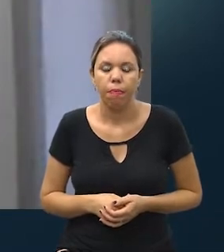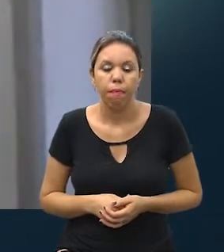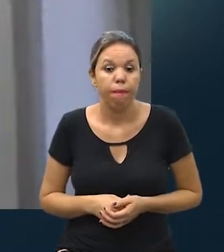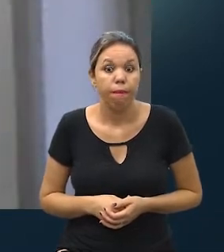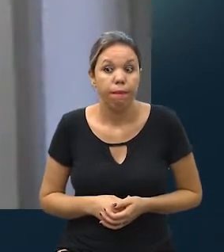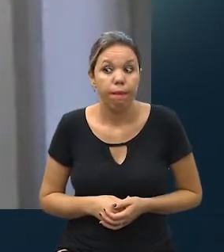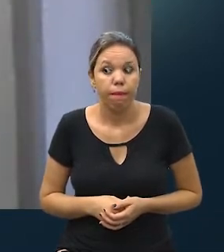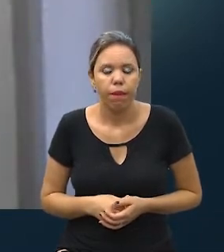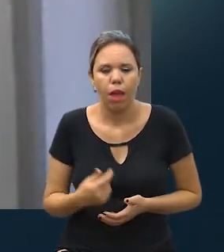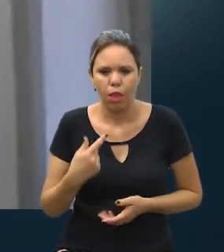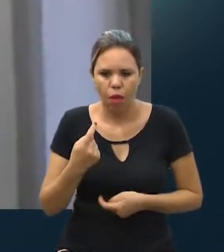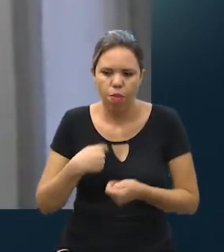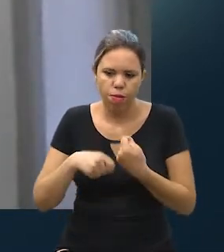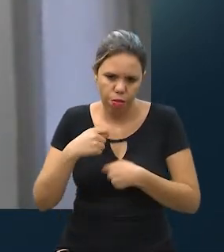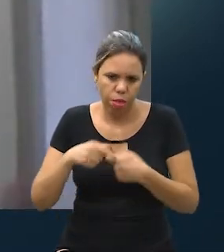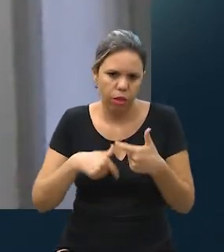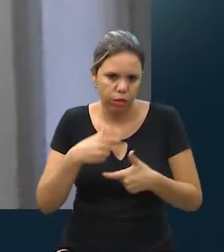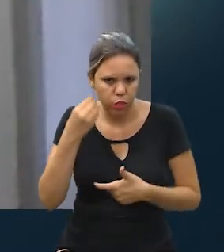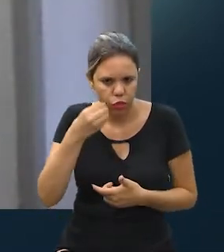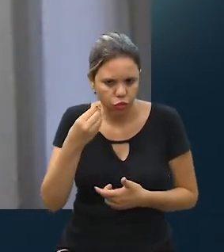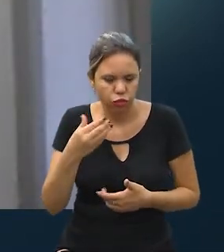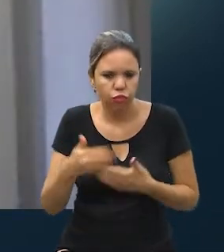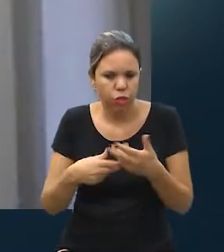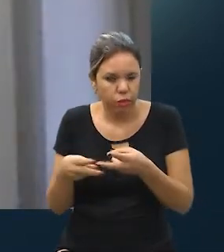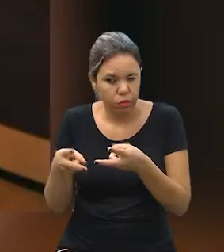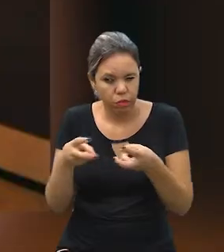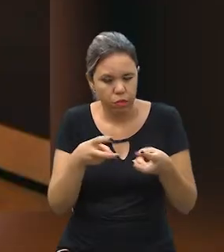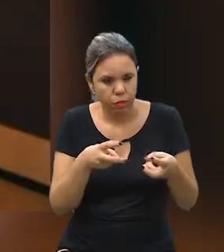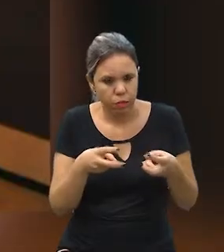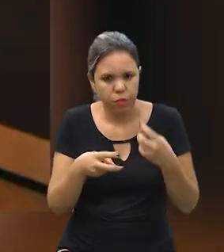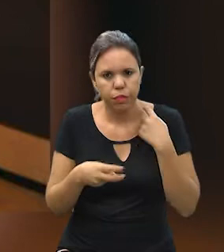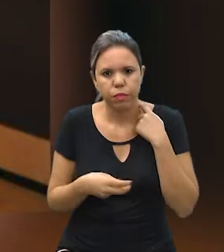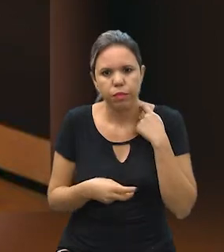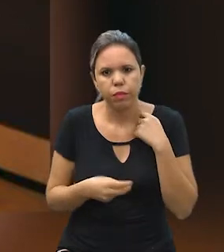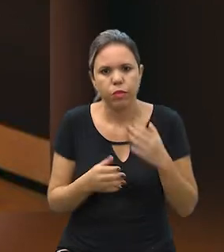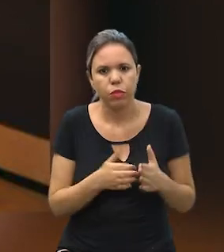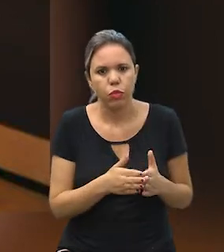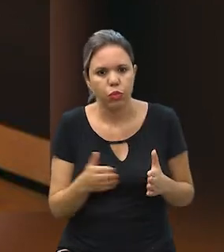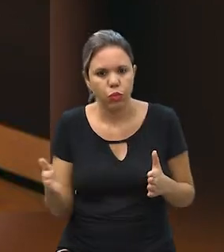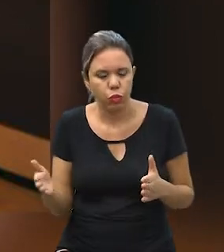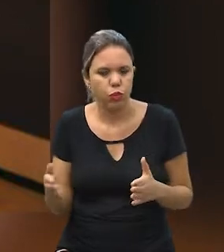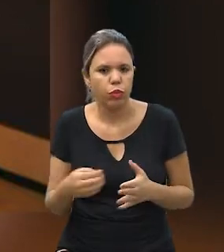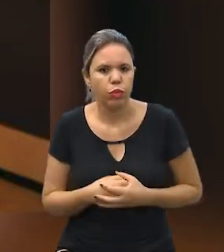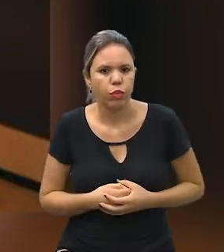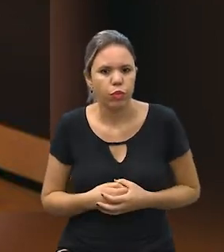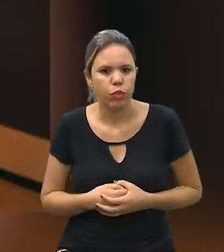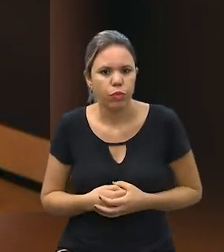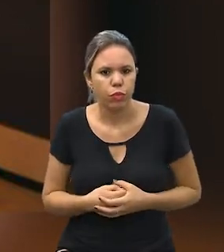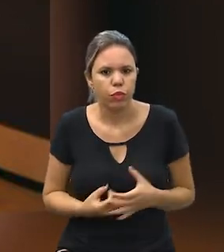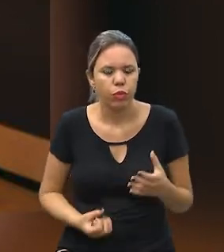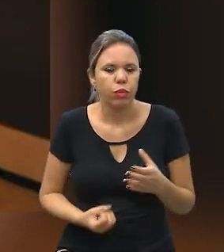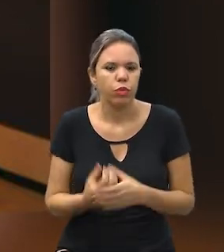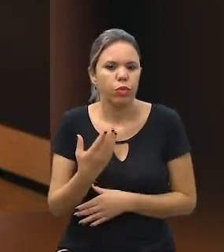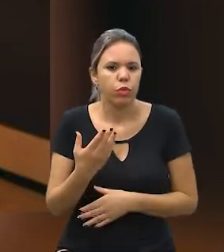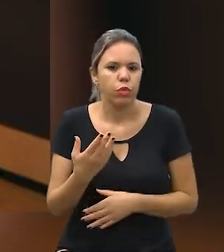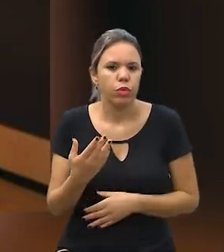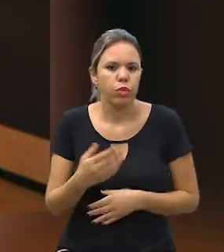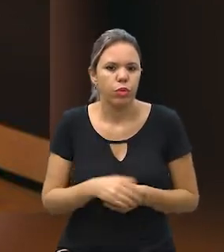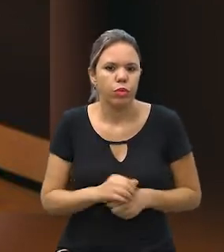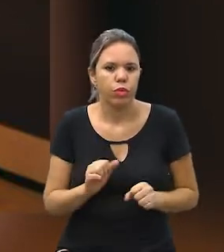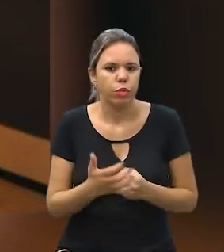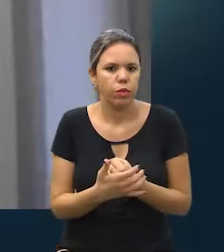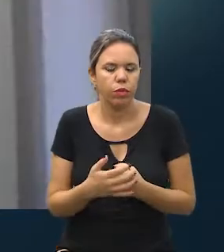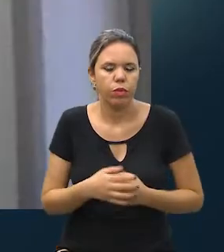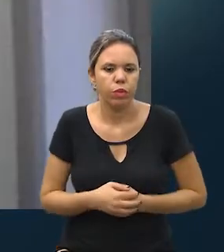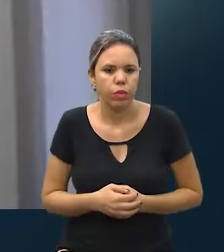como uma pessoa de negócios, a gente vai percebendo durante o período, ainda mais quando como aconteceu com a